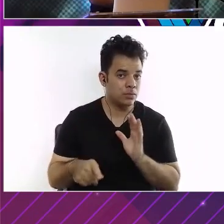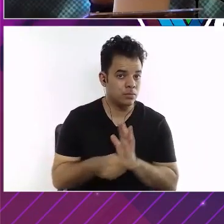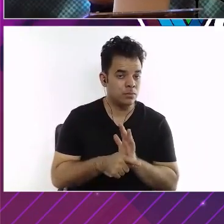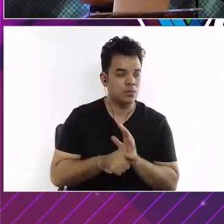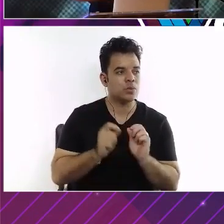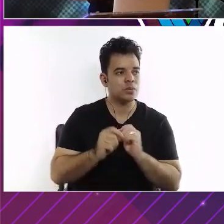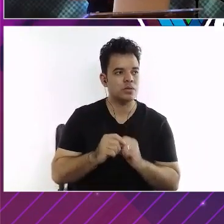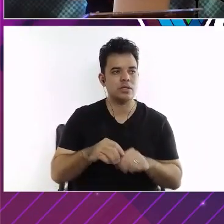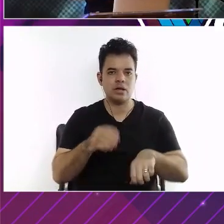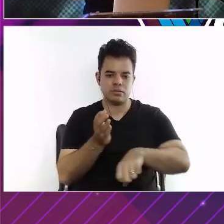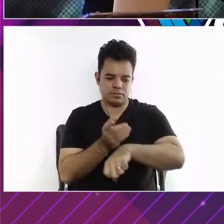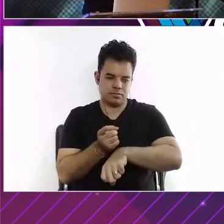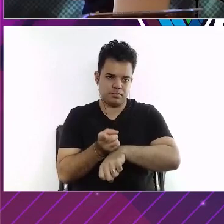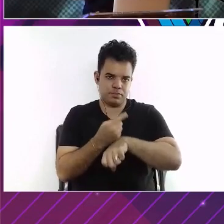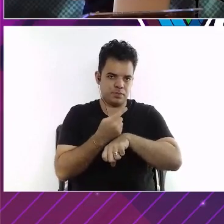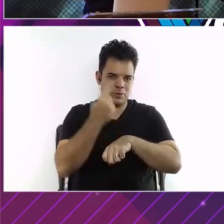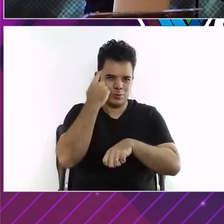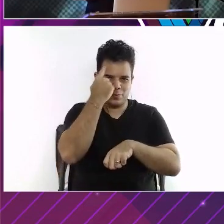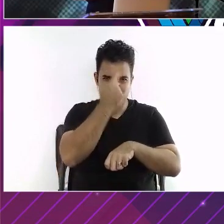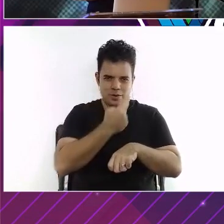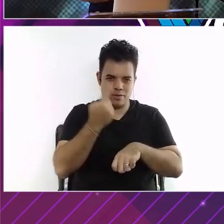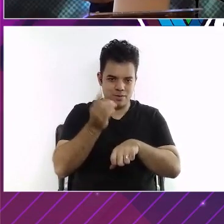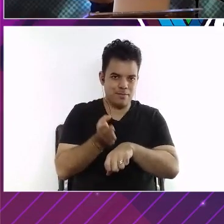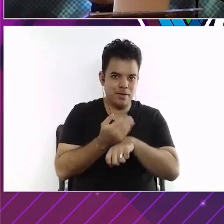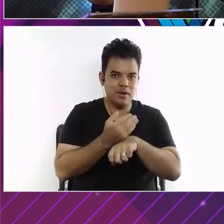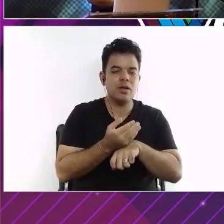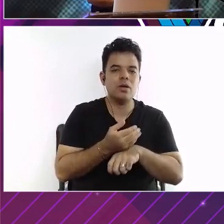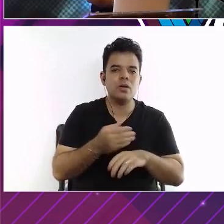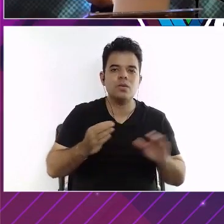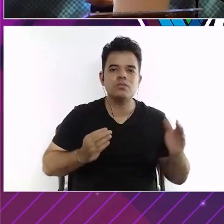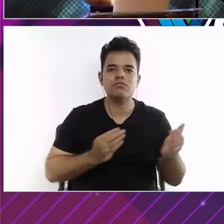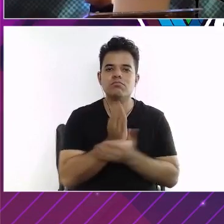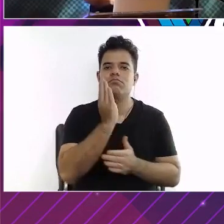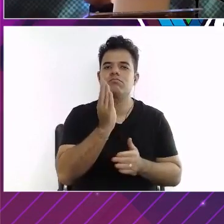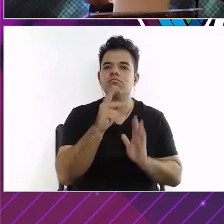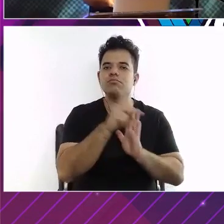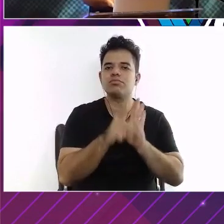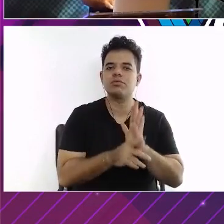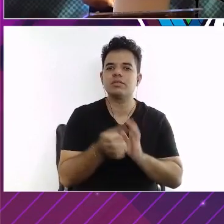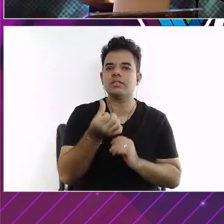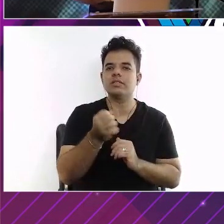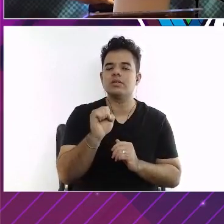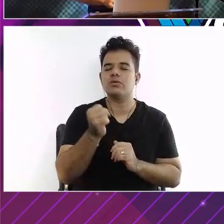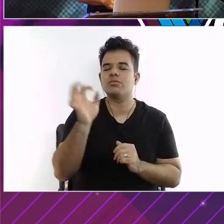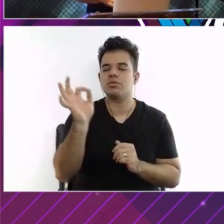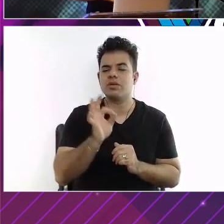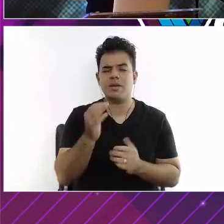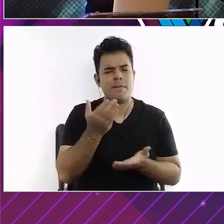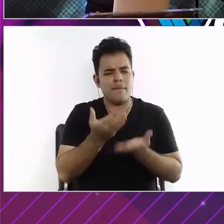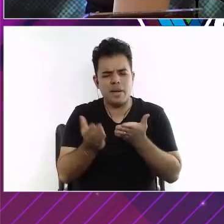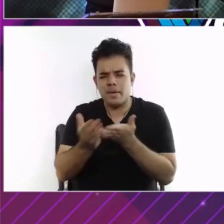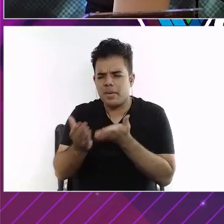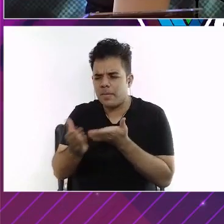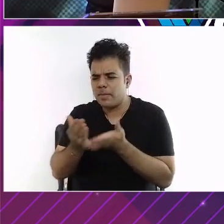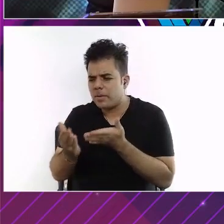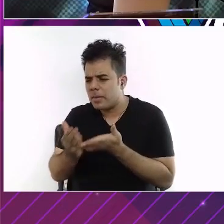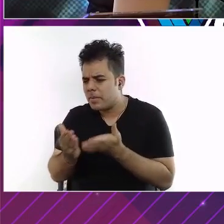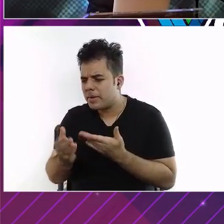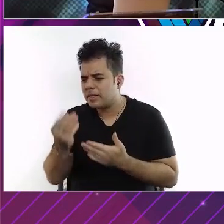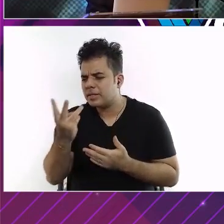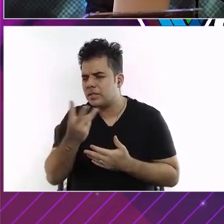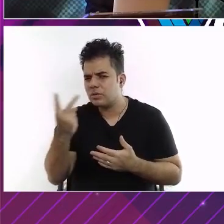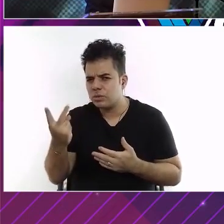hora, a taxa de sucesso dos projetos é 68%. A gente perde 32% dos projetos ágeis, quando tudo